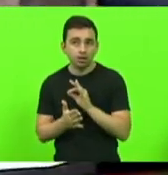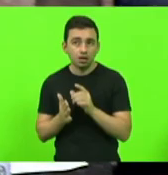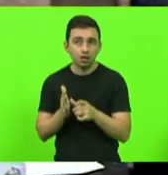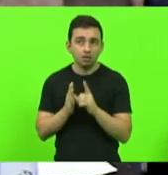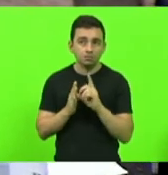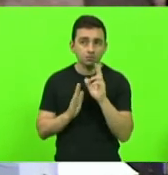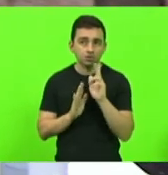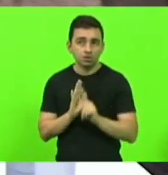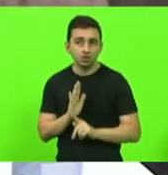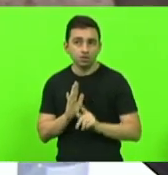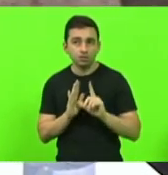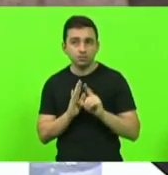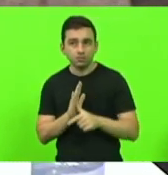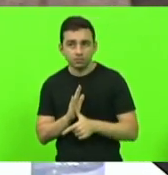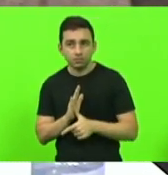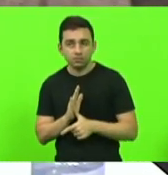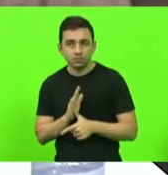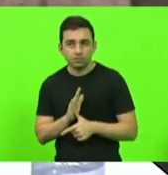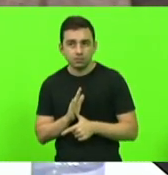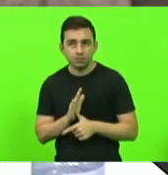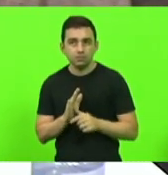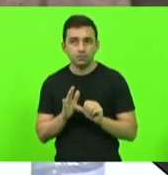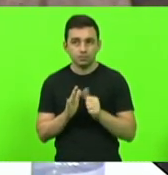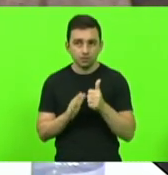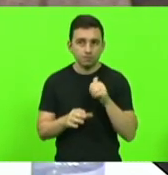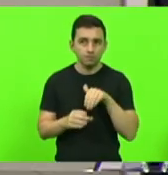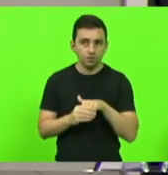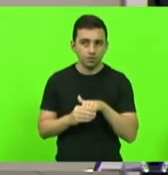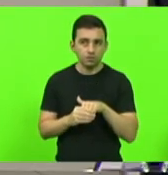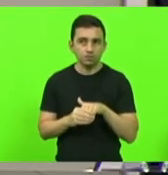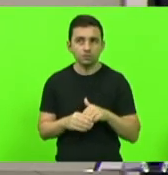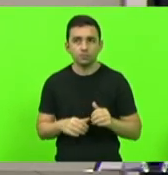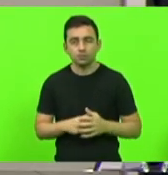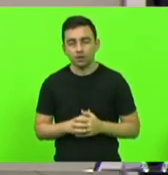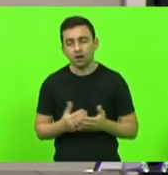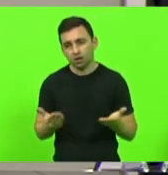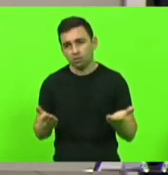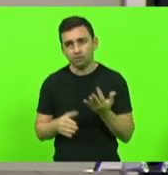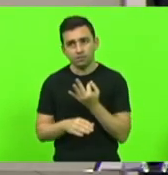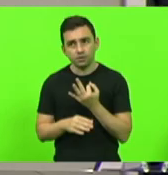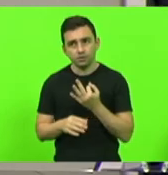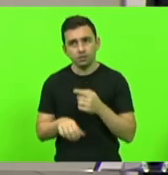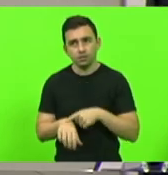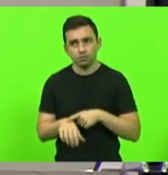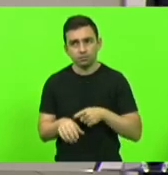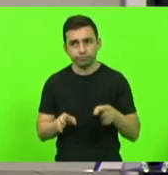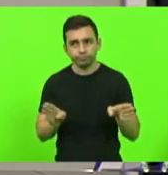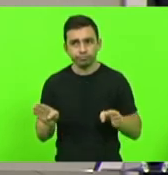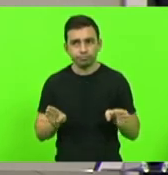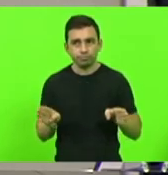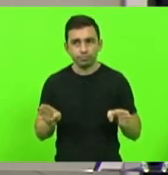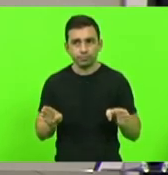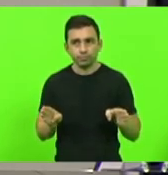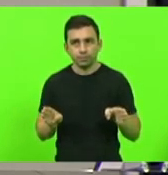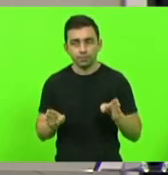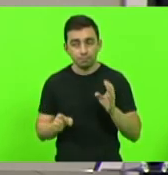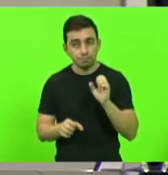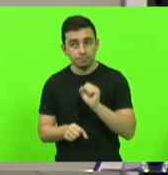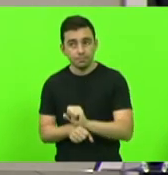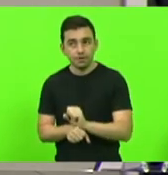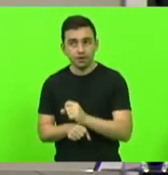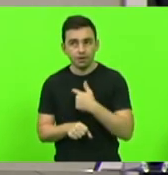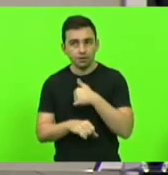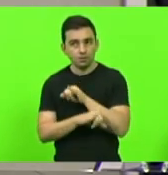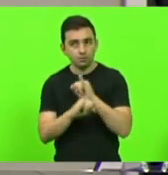projeto, depois do projeto. Primeiro voto. Depois do projeto. Só estamos formalizando, está ainda dentro do prazo. O prazo se interrompe a partir do momento que eu anuncio